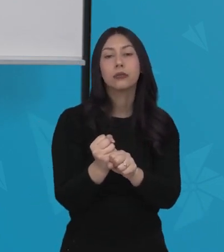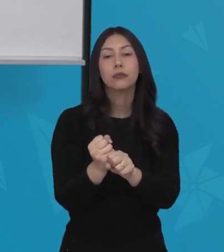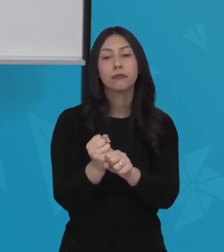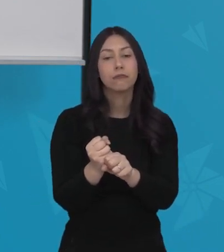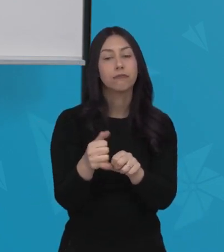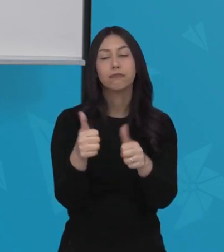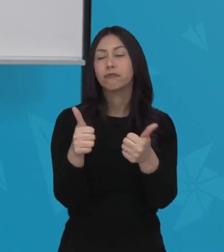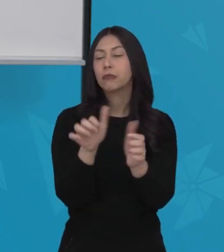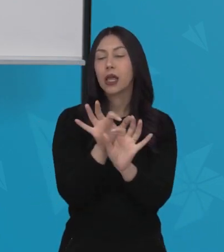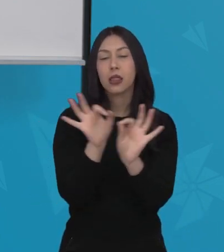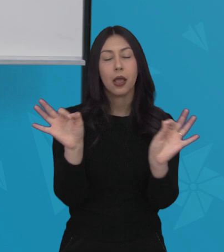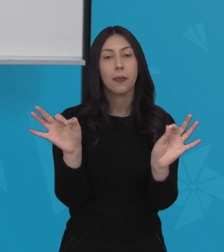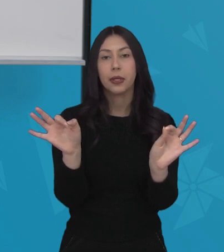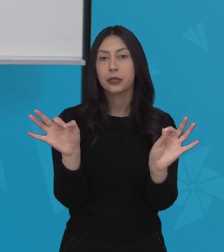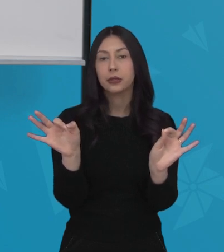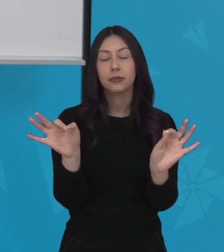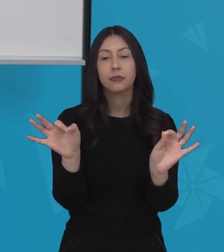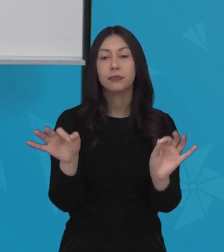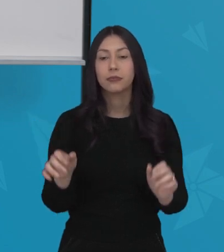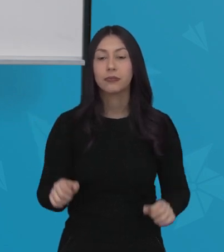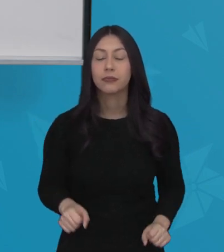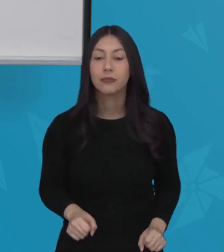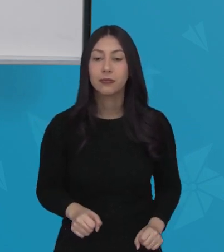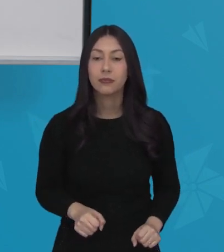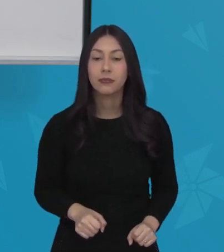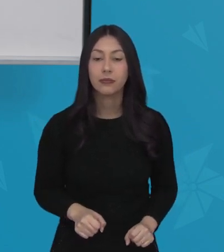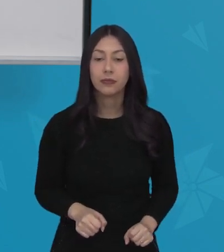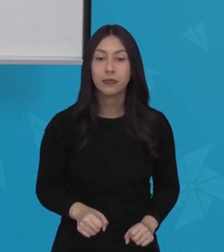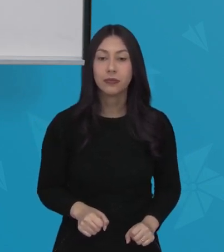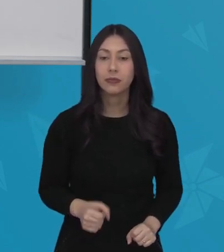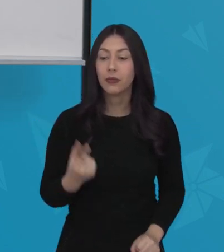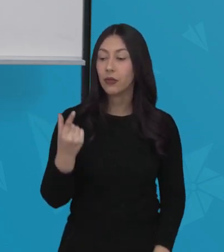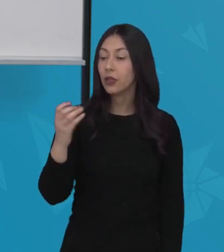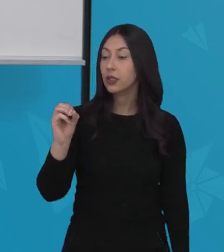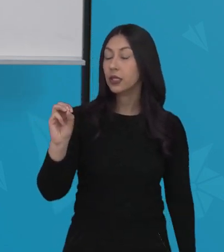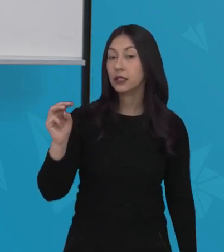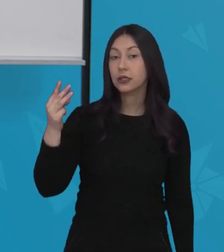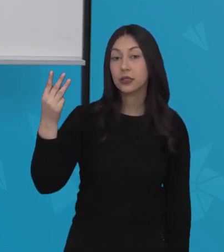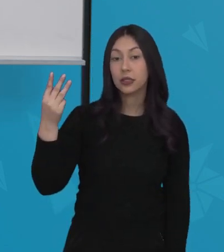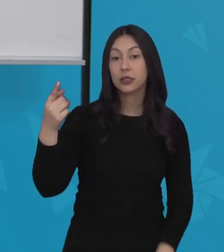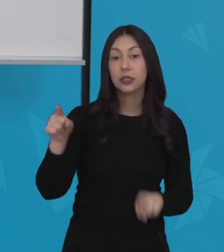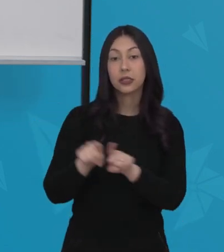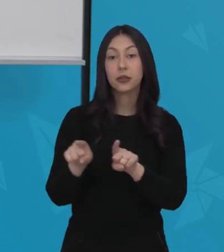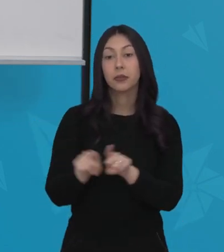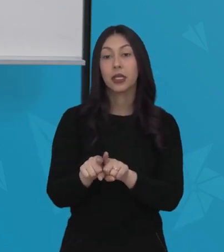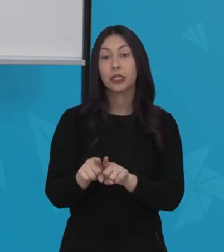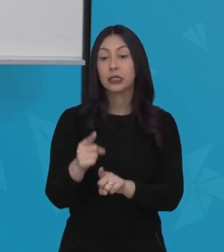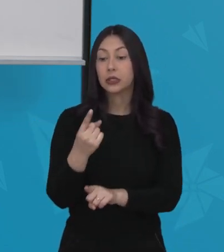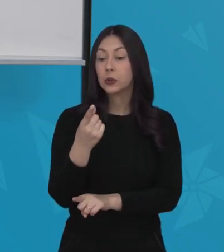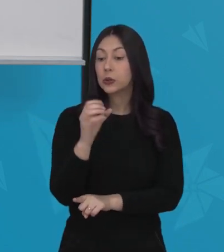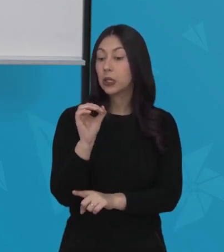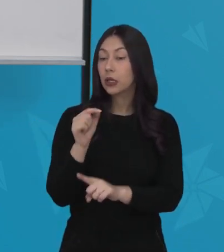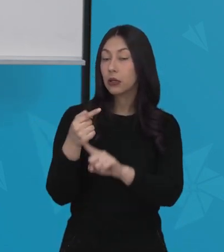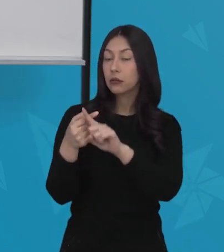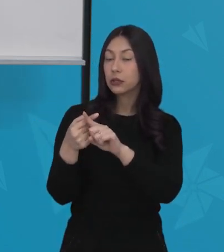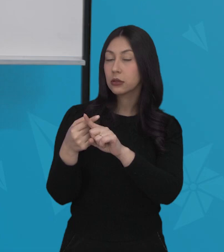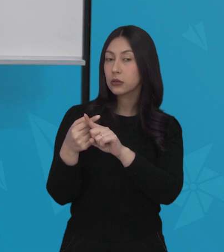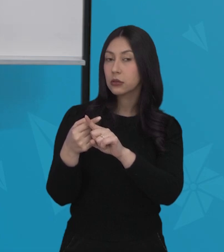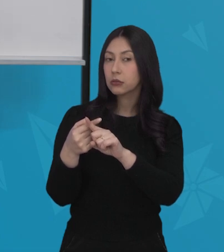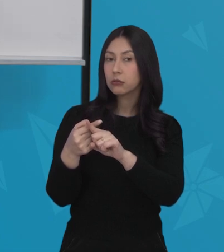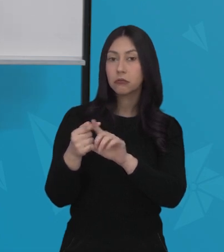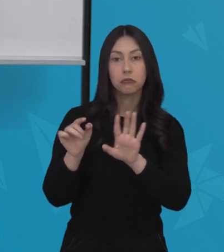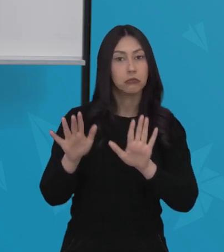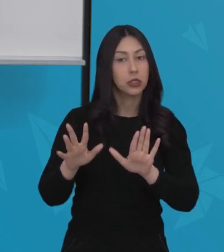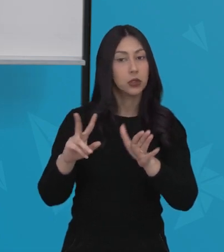sem muita dor de cabeça. Se todo mundo estiver na mesma potência de base 10. Aqui é o 10 à terceira e tem esse 10 multiplicando aqui.